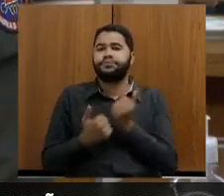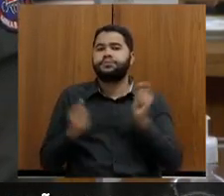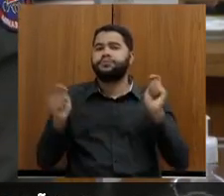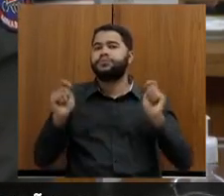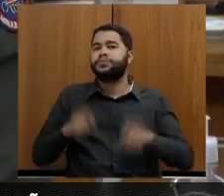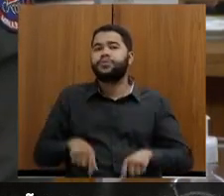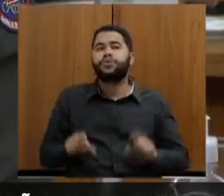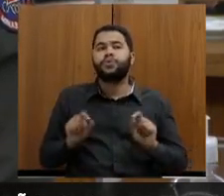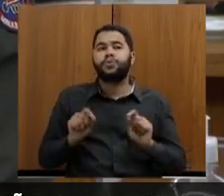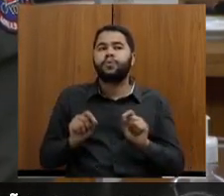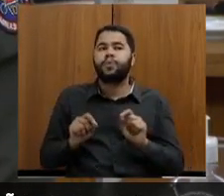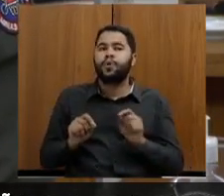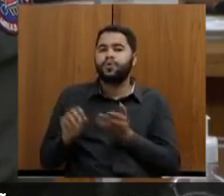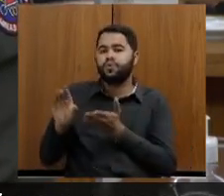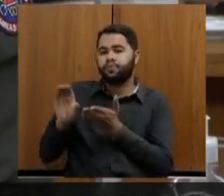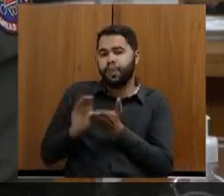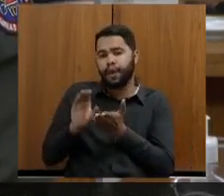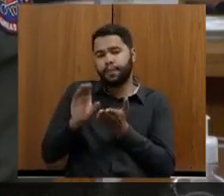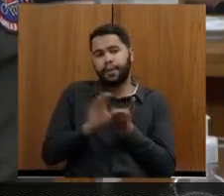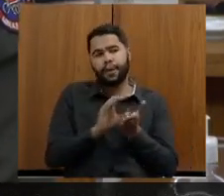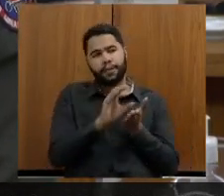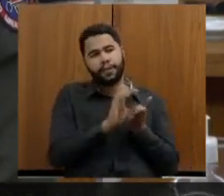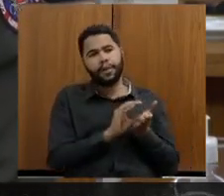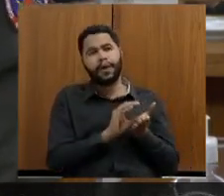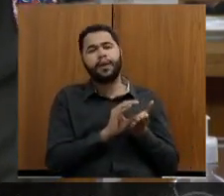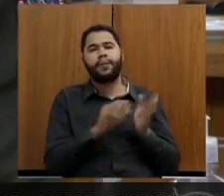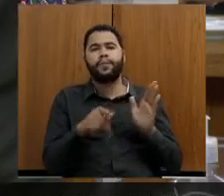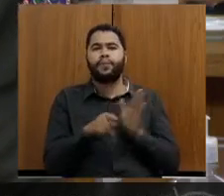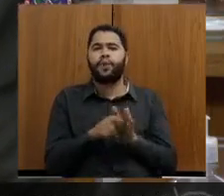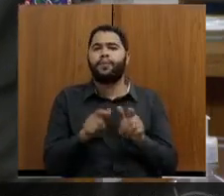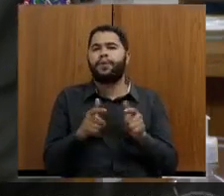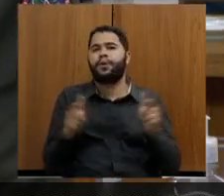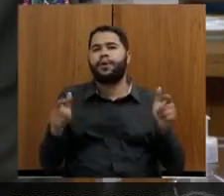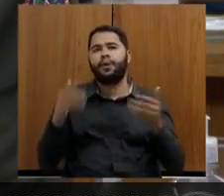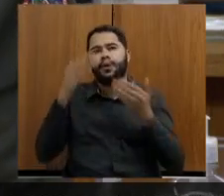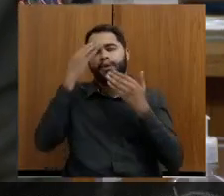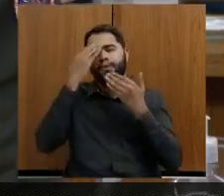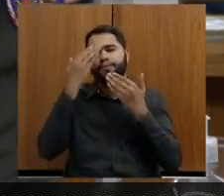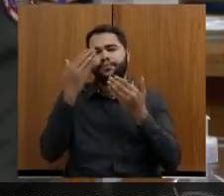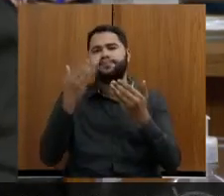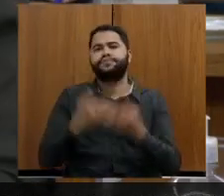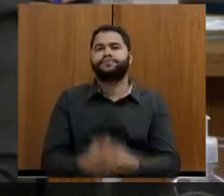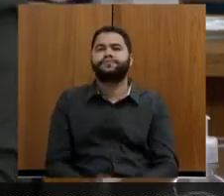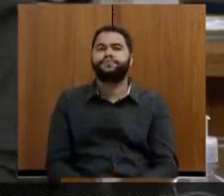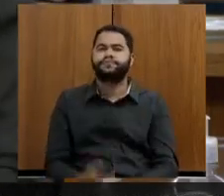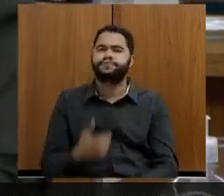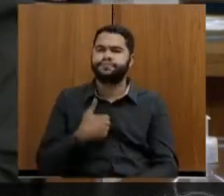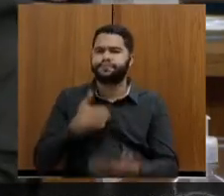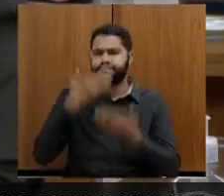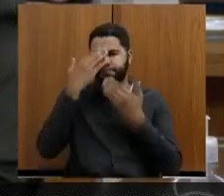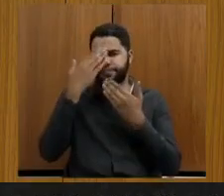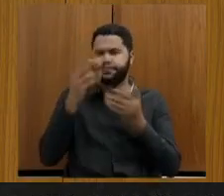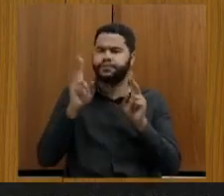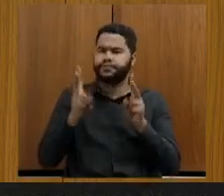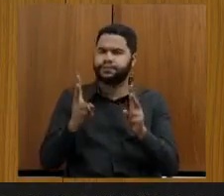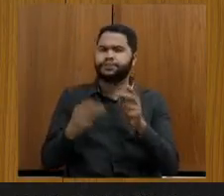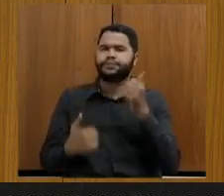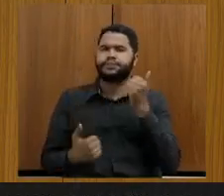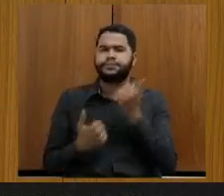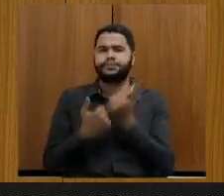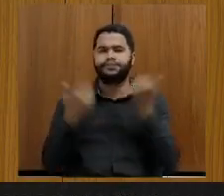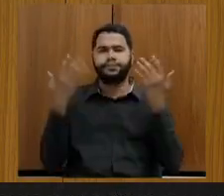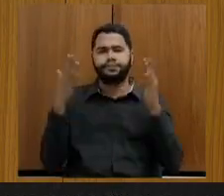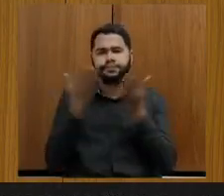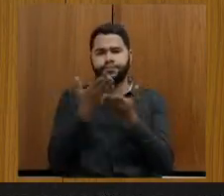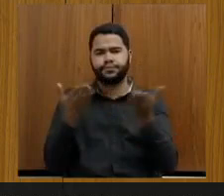que a gente possa ter recursos humanos suficientes para essa ampliação Muito obrigado ao Senhor Eu que agradeço e Pode contar sempre nosso